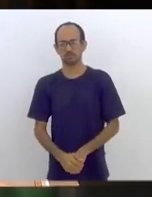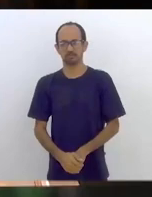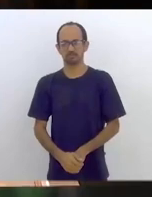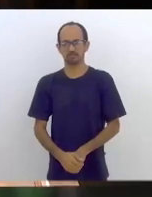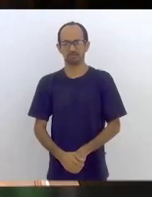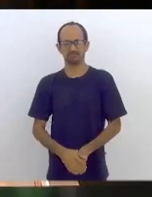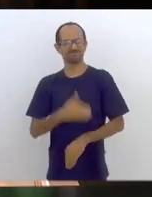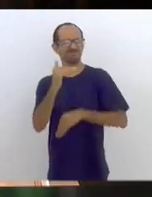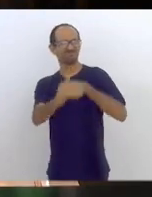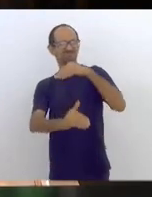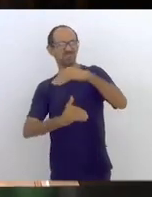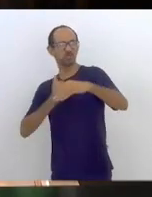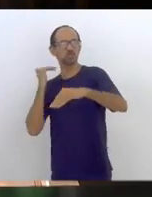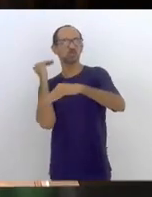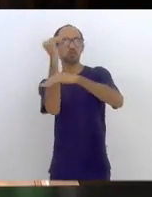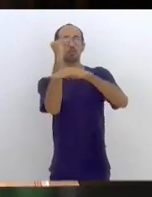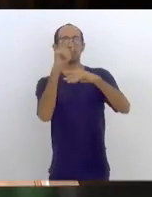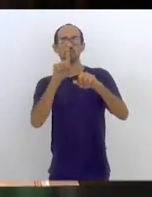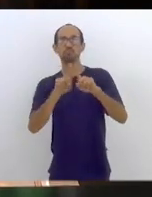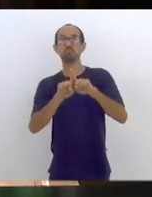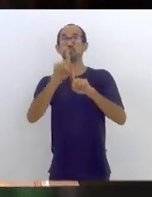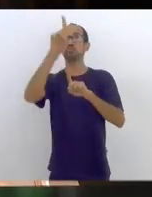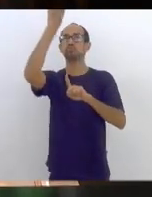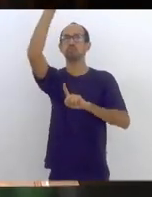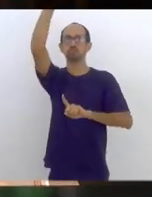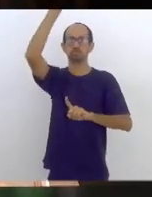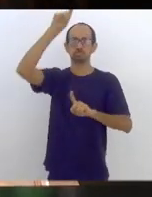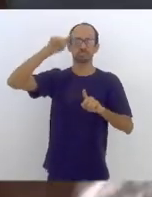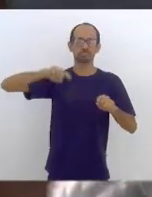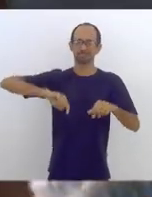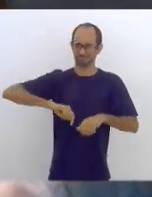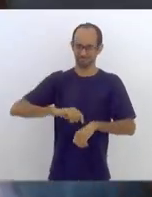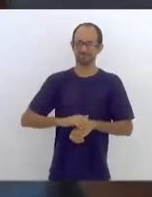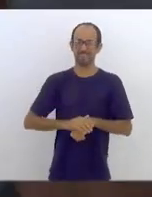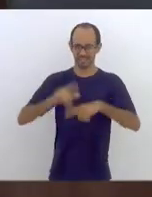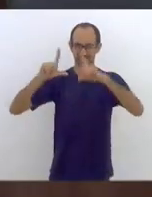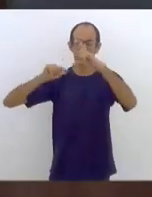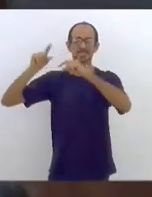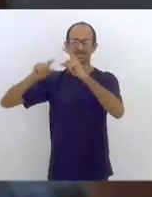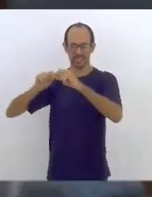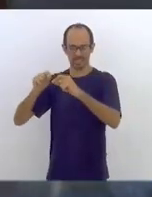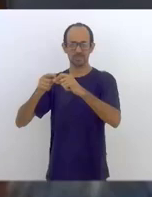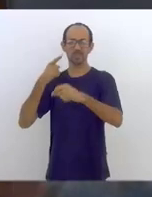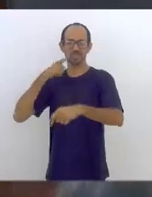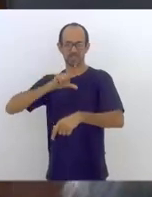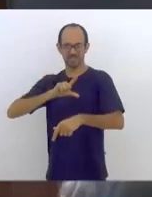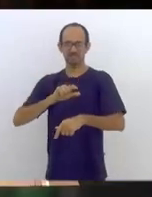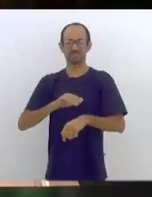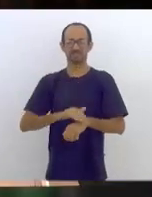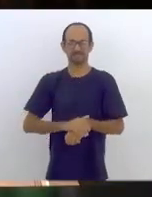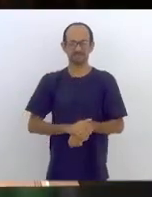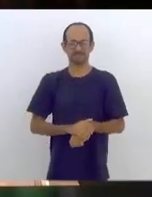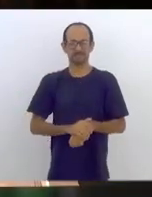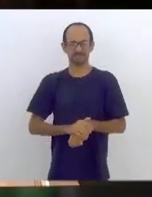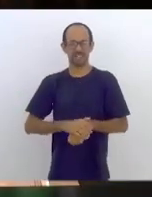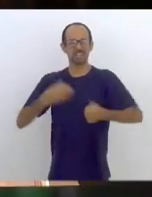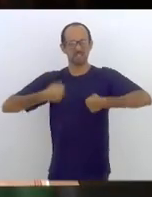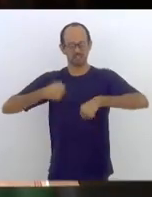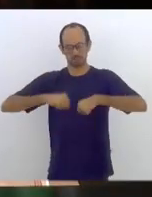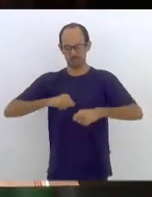estratosférica, mundial, galáctica. Porque é isso, nós temos que reconhecer a